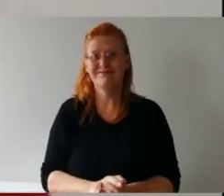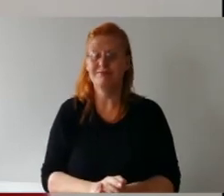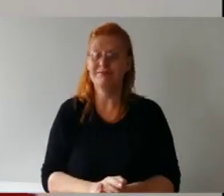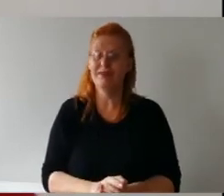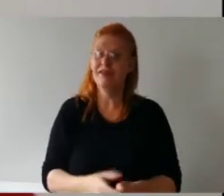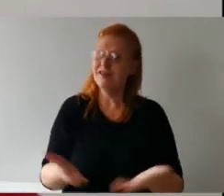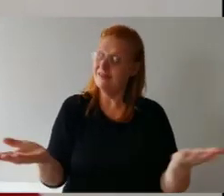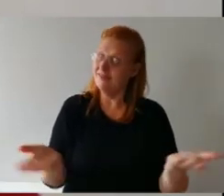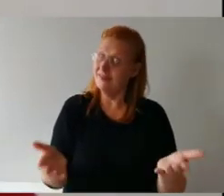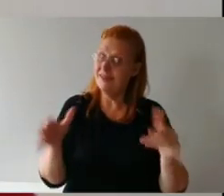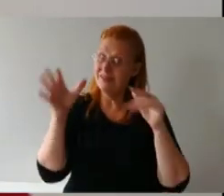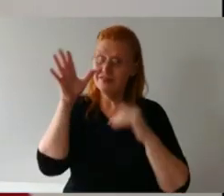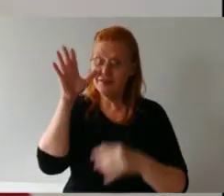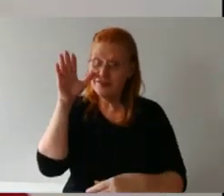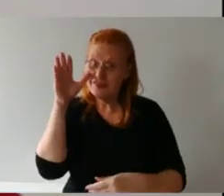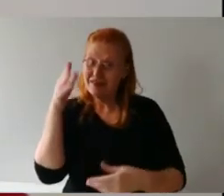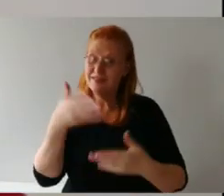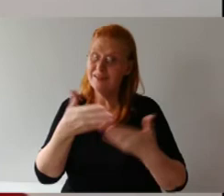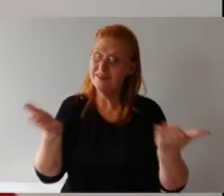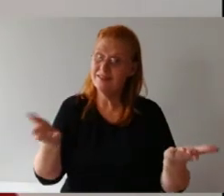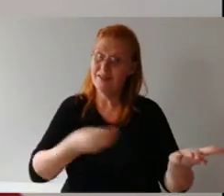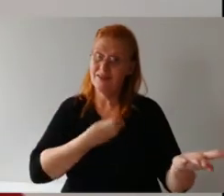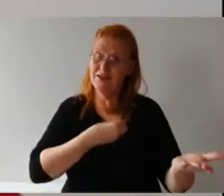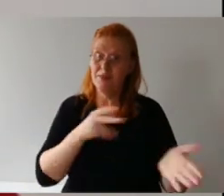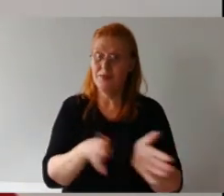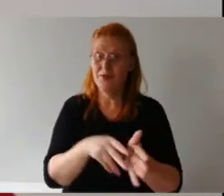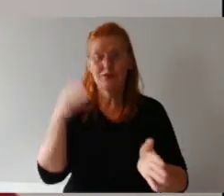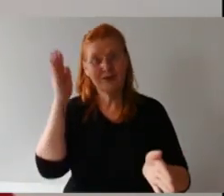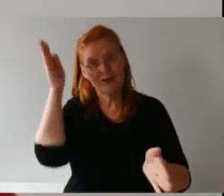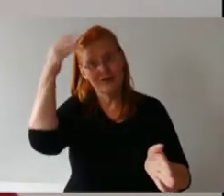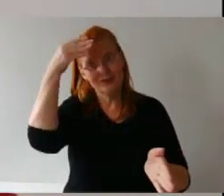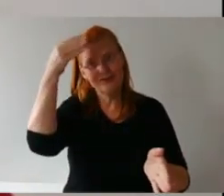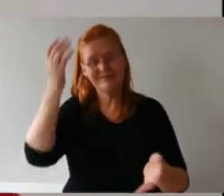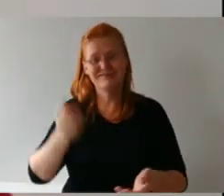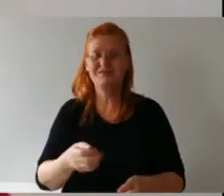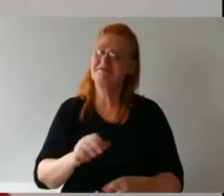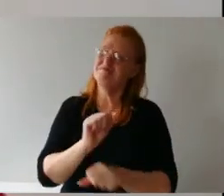E, bom, são essas as curiosidades da vida do artista.